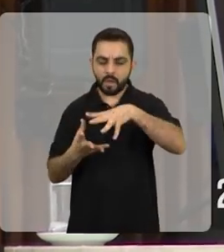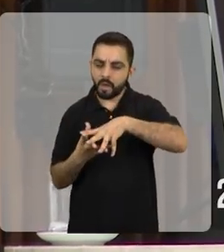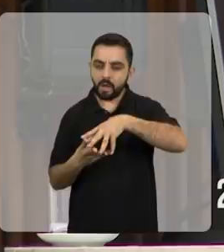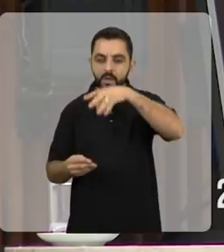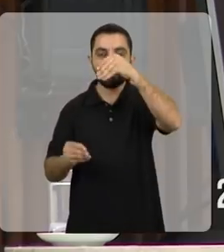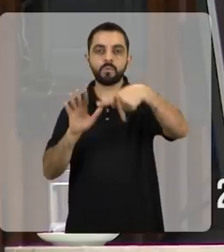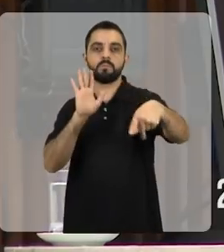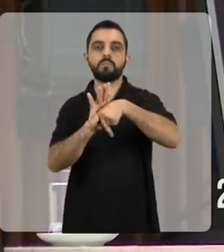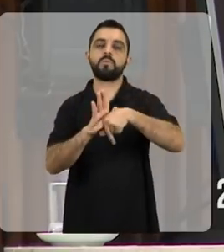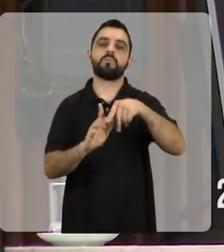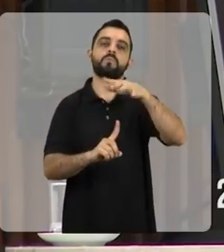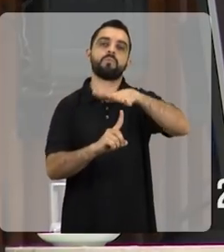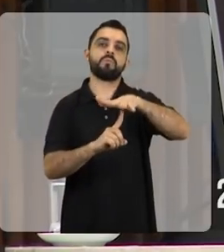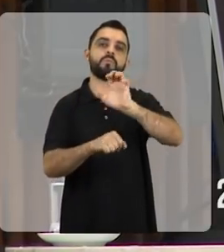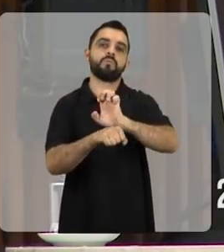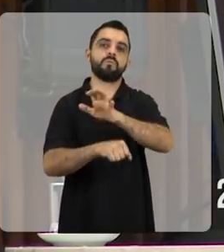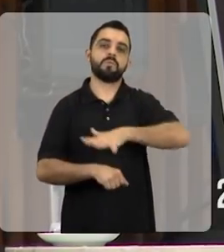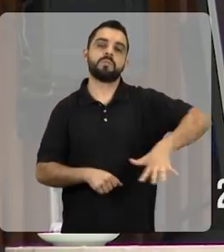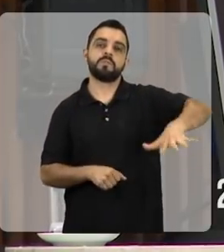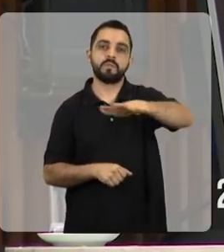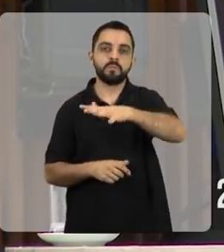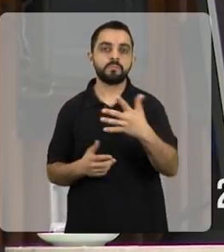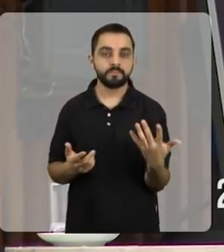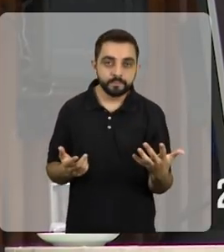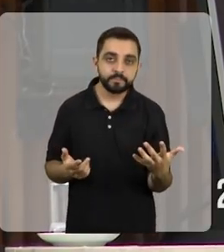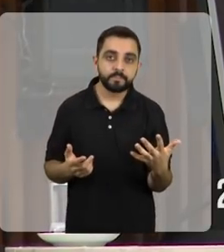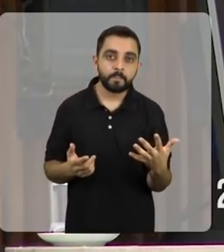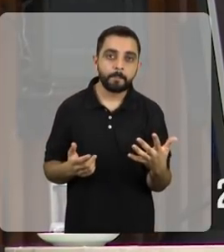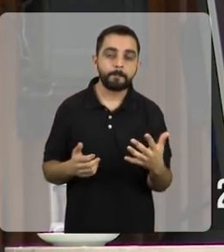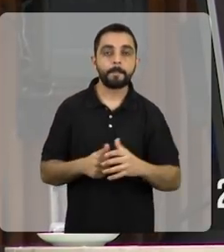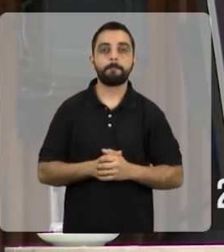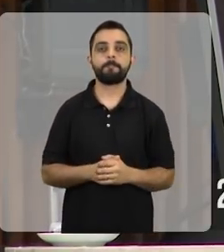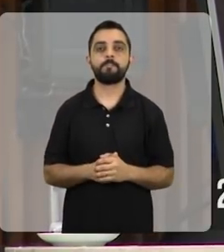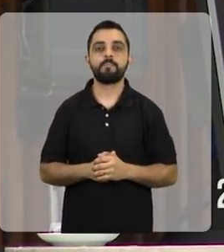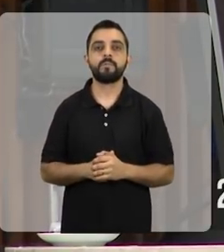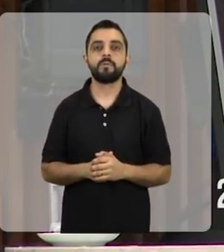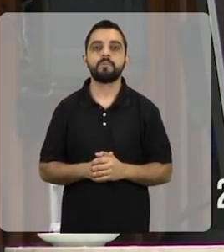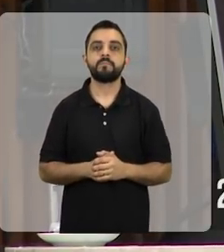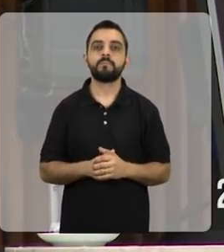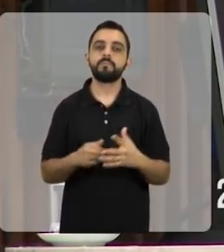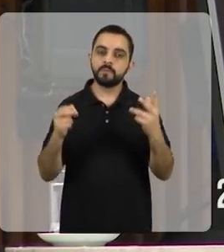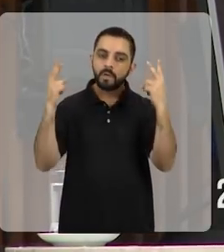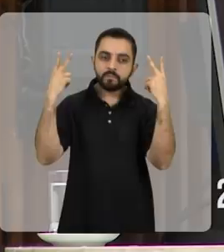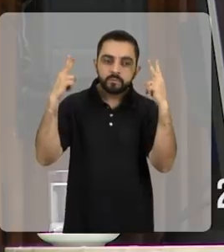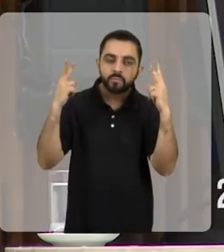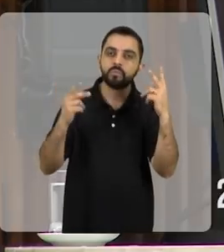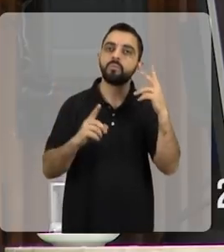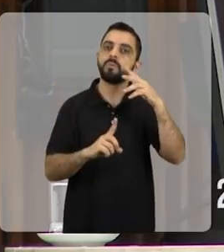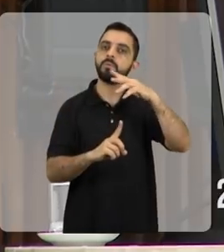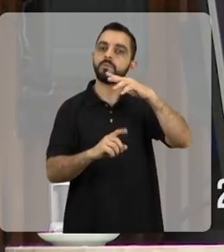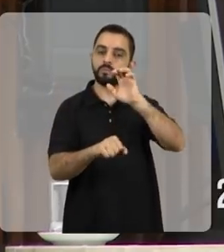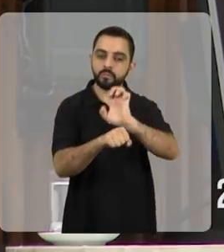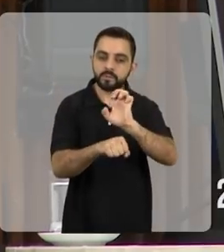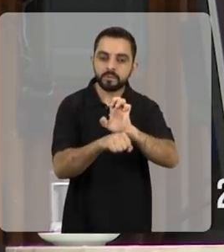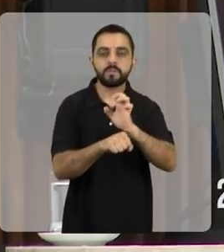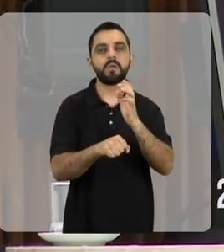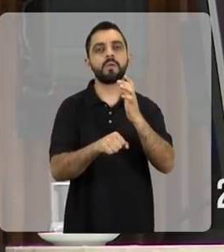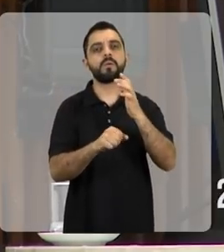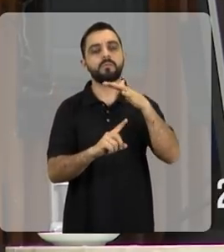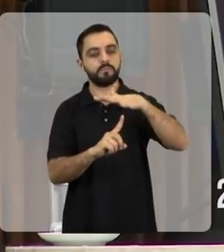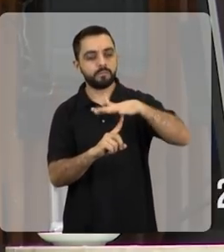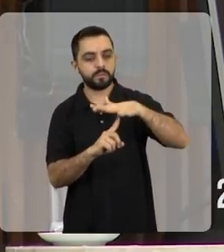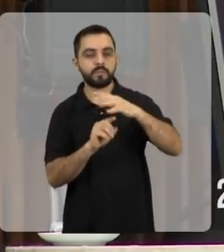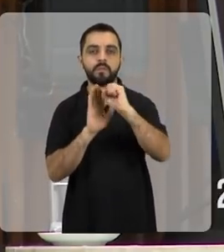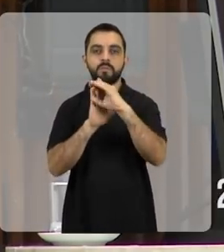a universidade federal do paraná talvez os êxitos que o estado teve ao longo do